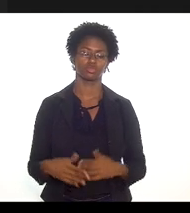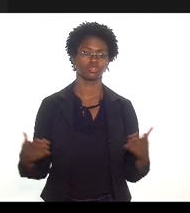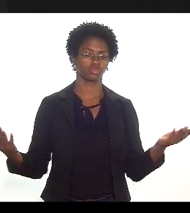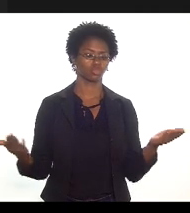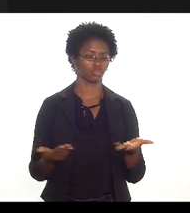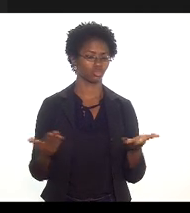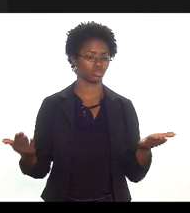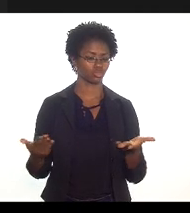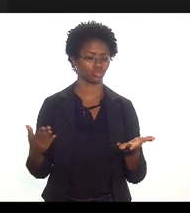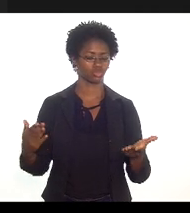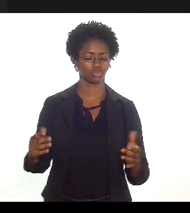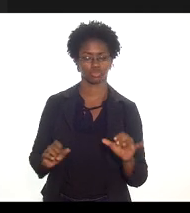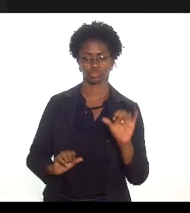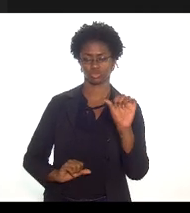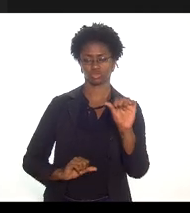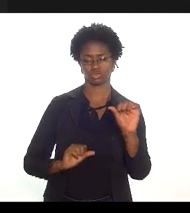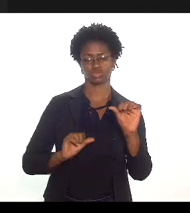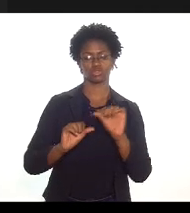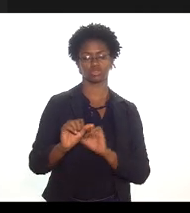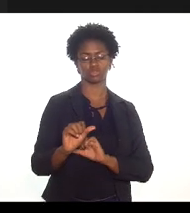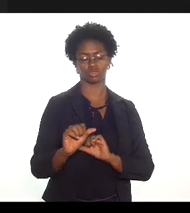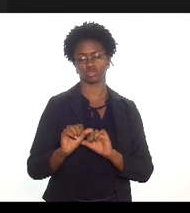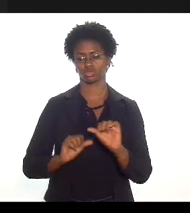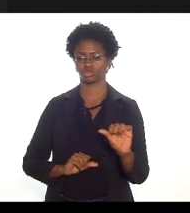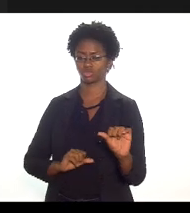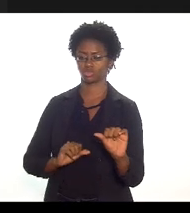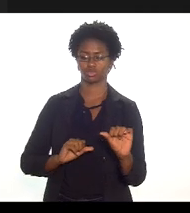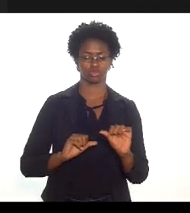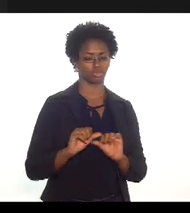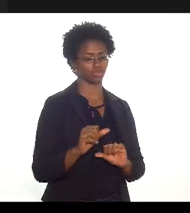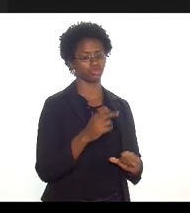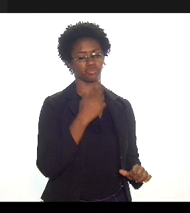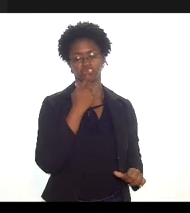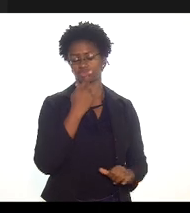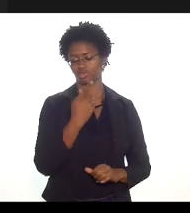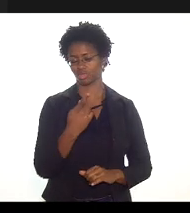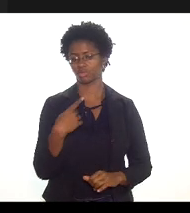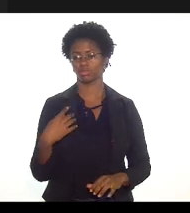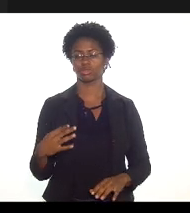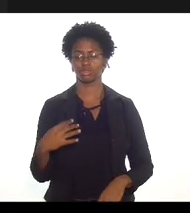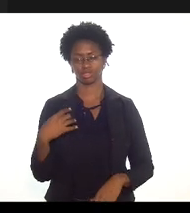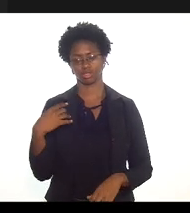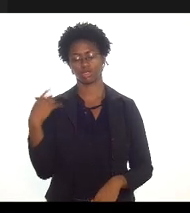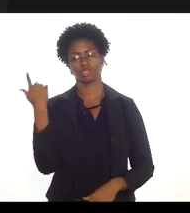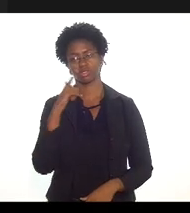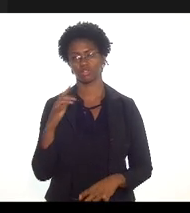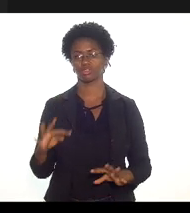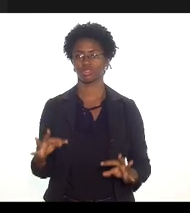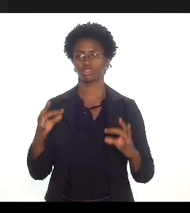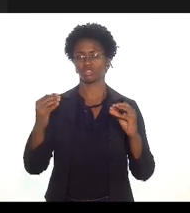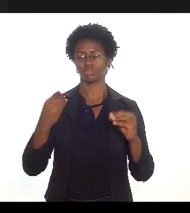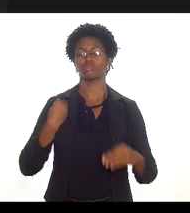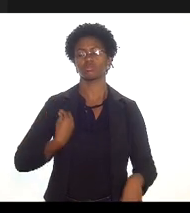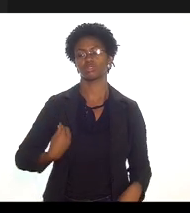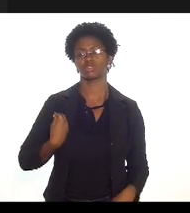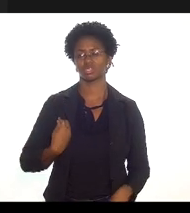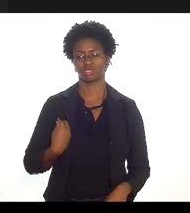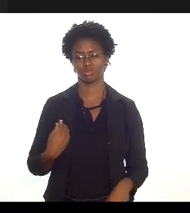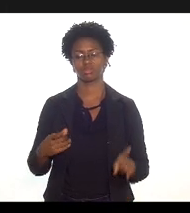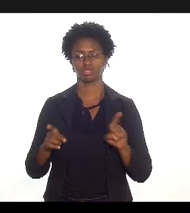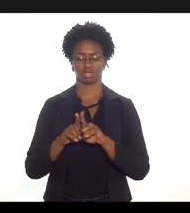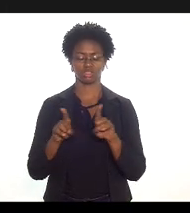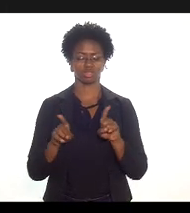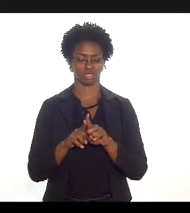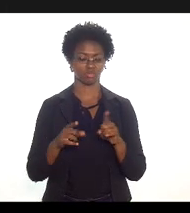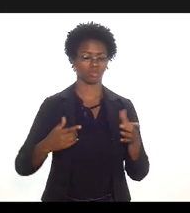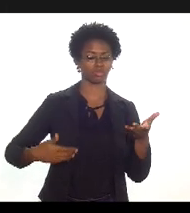então, intercalar as falas, né? Para que a gente consiga escutar todos aqui presentes e consiga